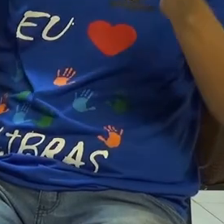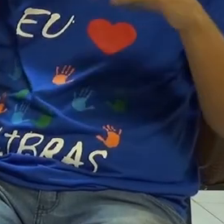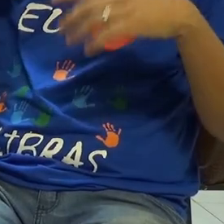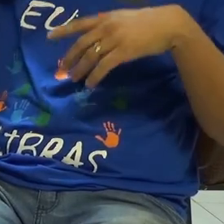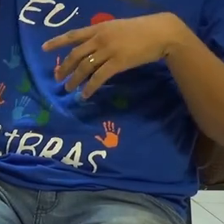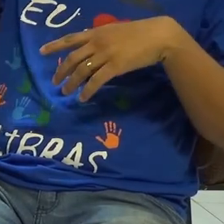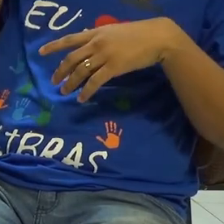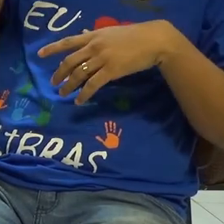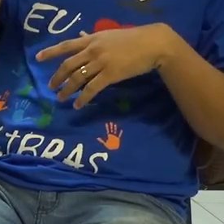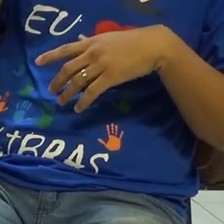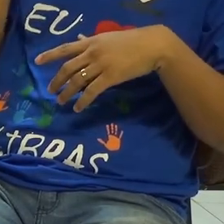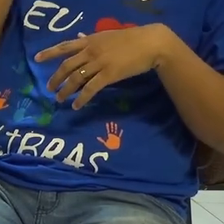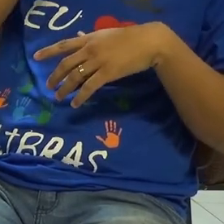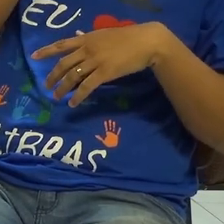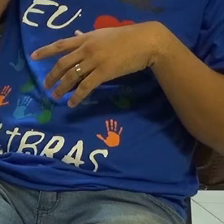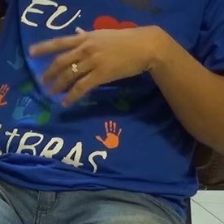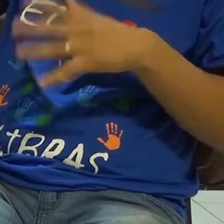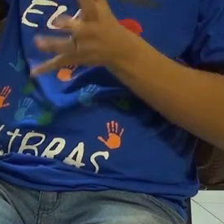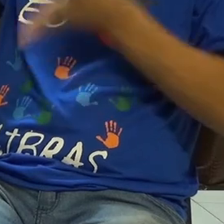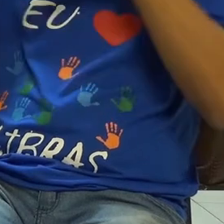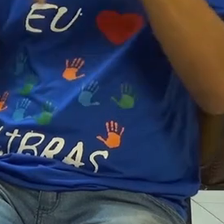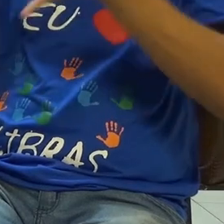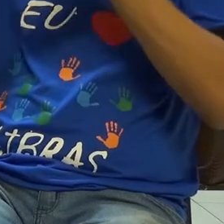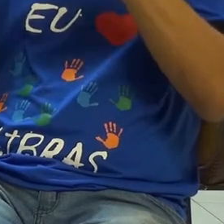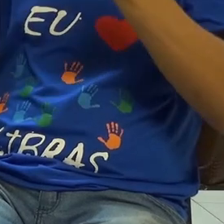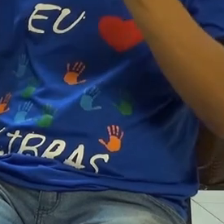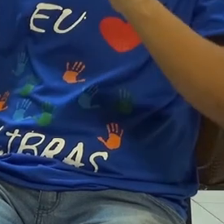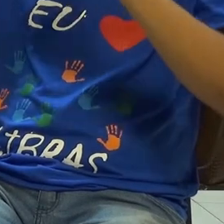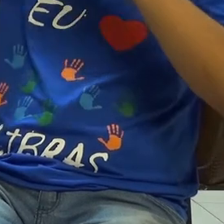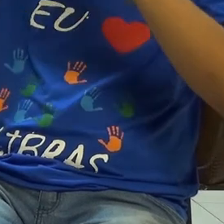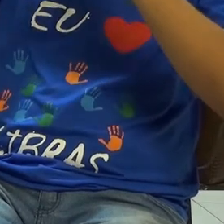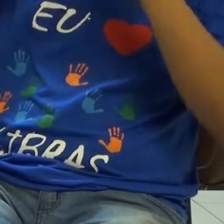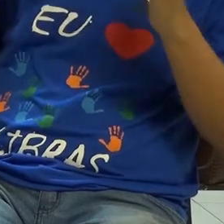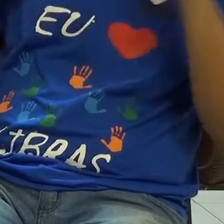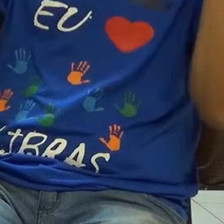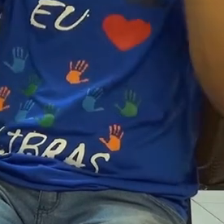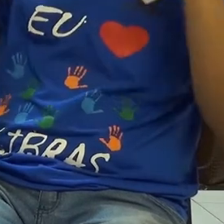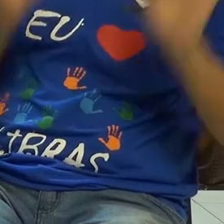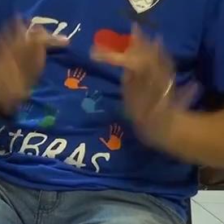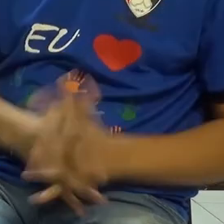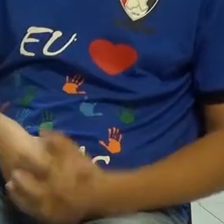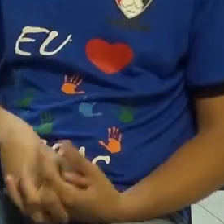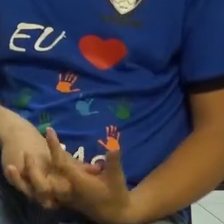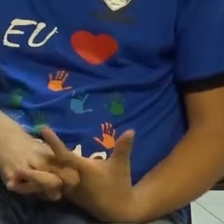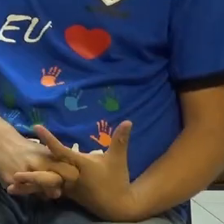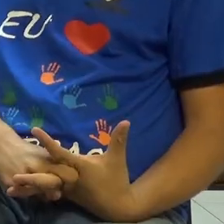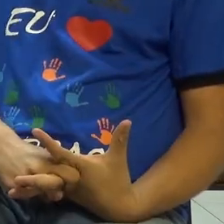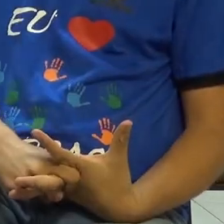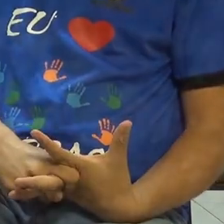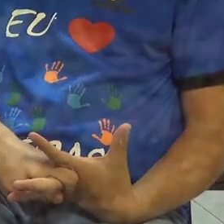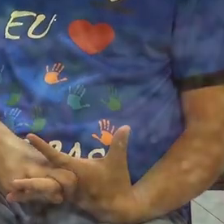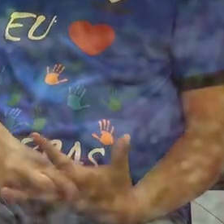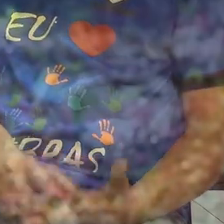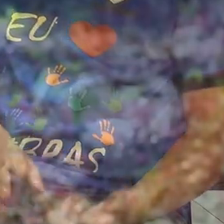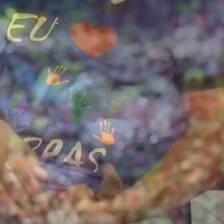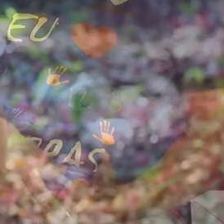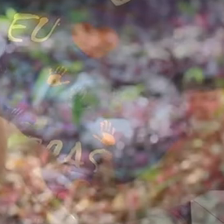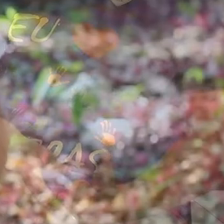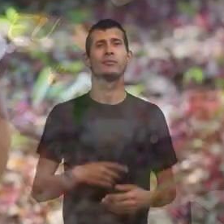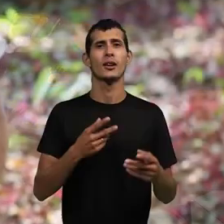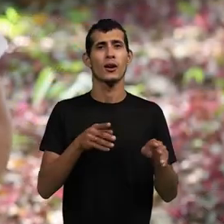minha família. Mas hoje, a minha irmã, a minha mãe sabe línguas, né? Porque agora eles conseguem se comunicar comigo, eu fico muito